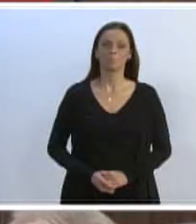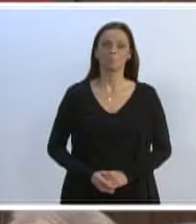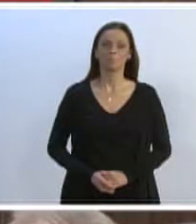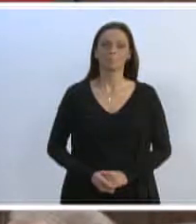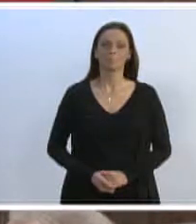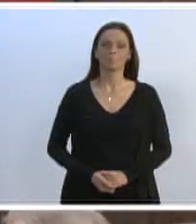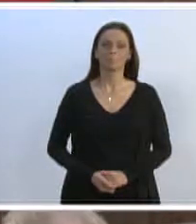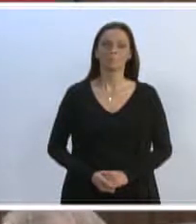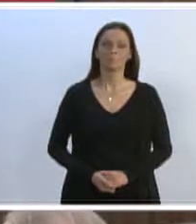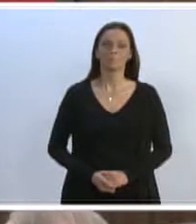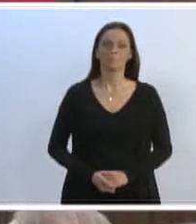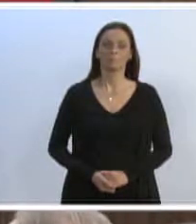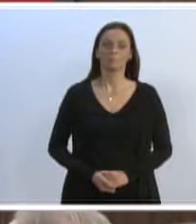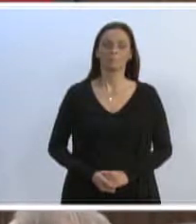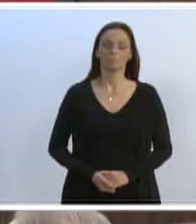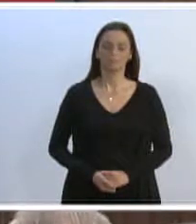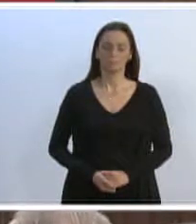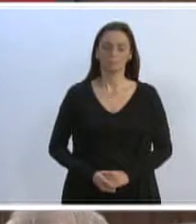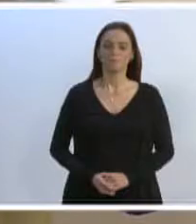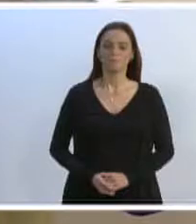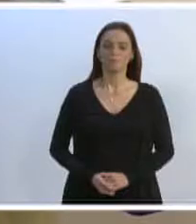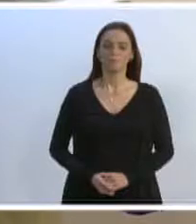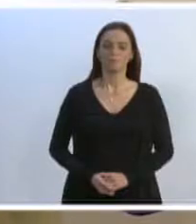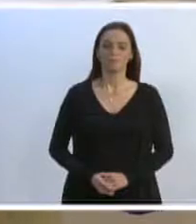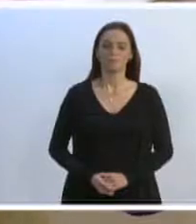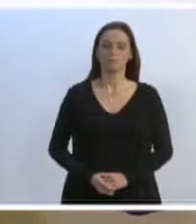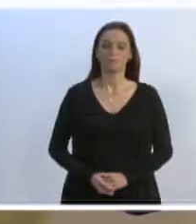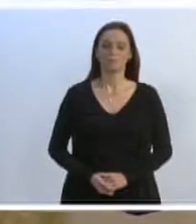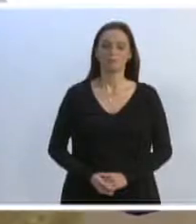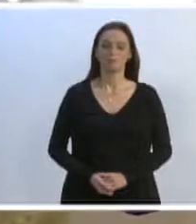o excelentíssimo vereador Silvio Zimmermann.